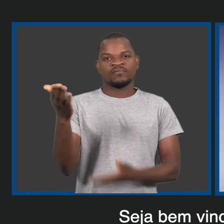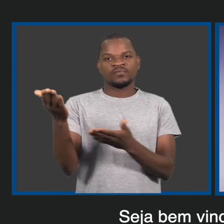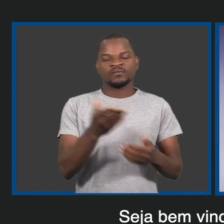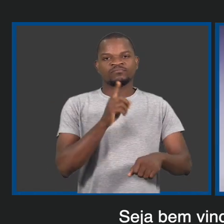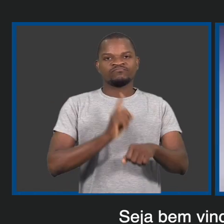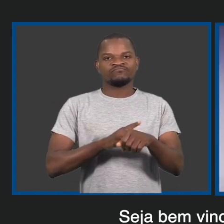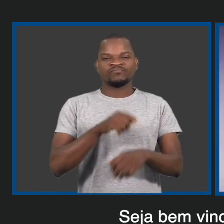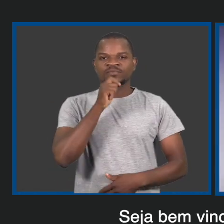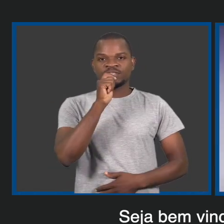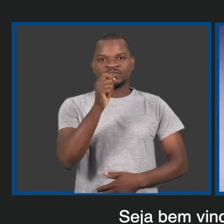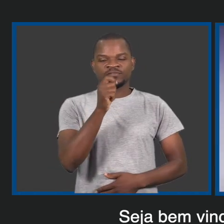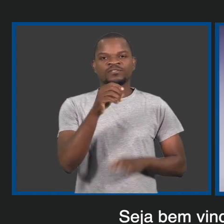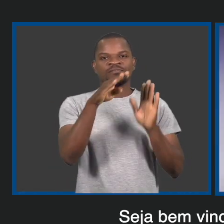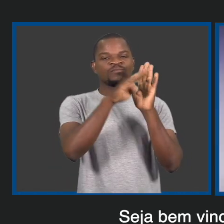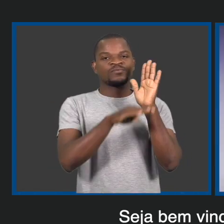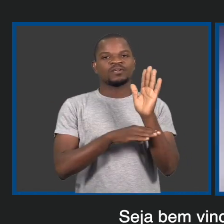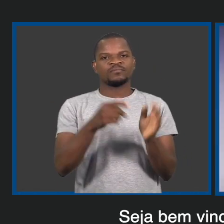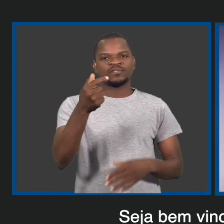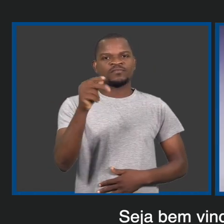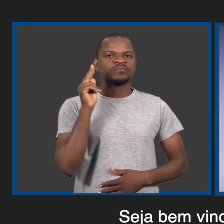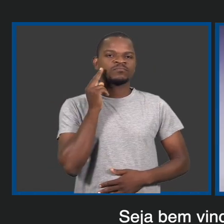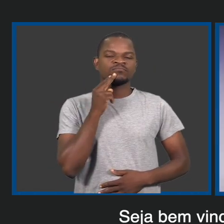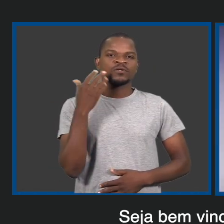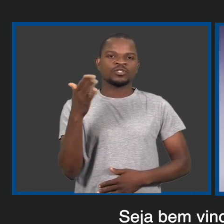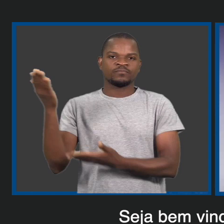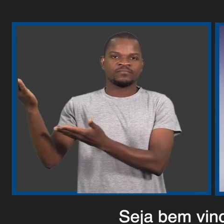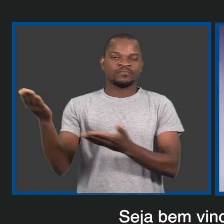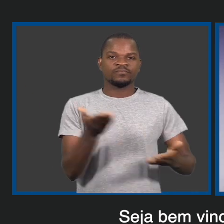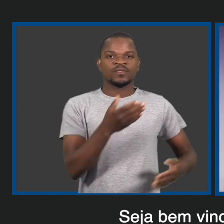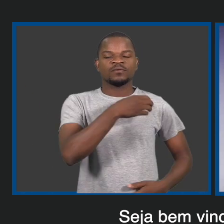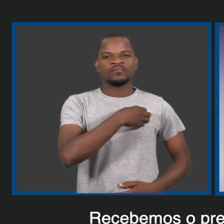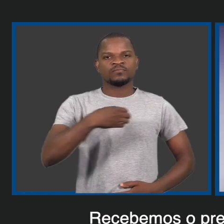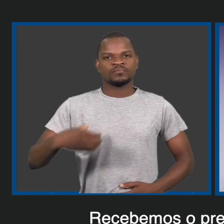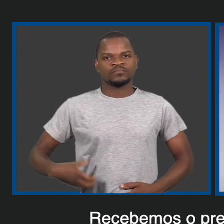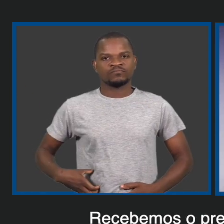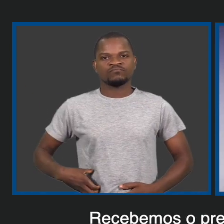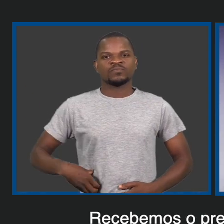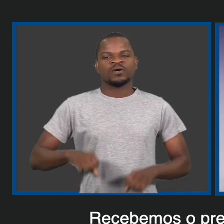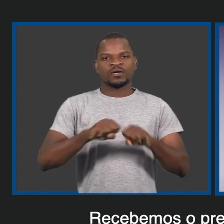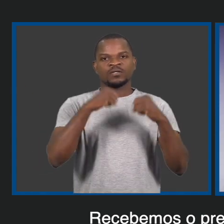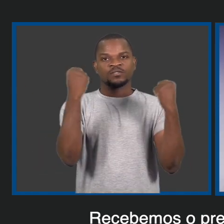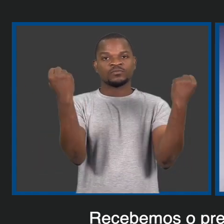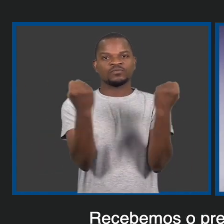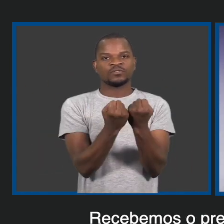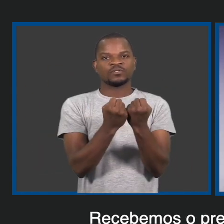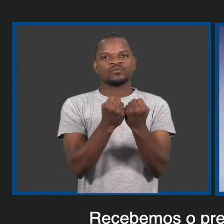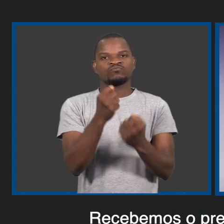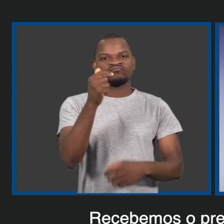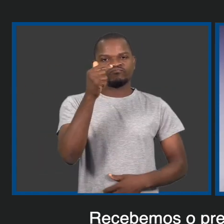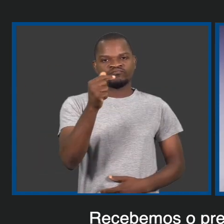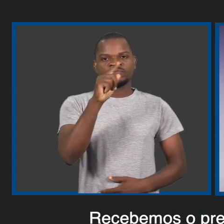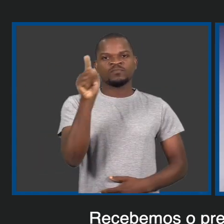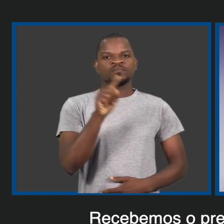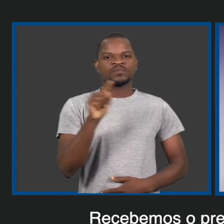Sejam bem-vindos ao espaço de entrevista aqui no programa da TV Surdo. Recebemos o presidente